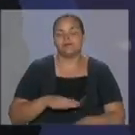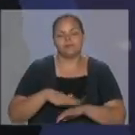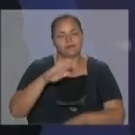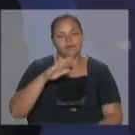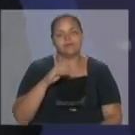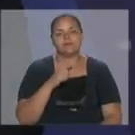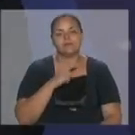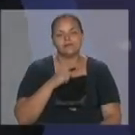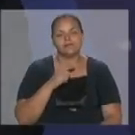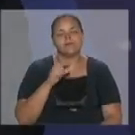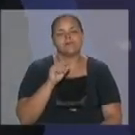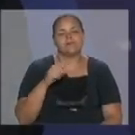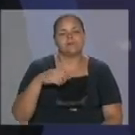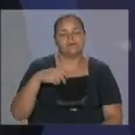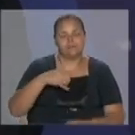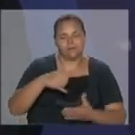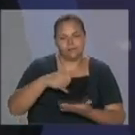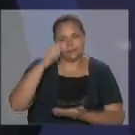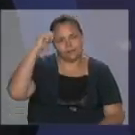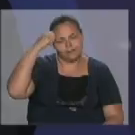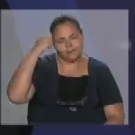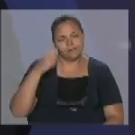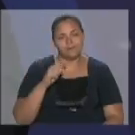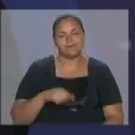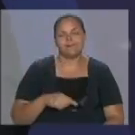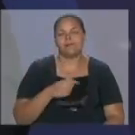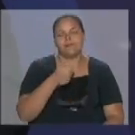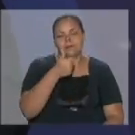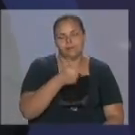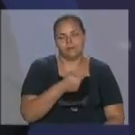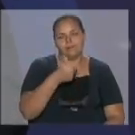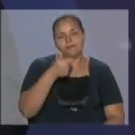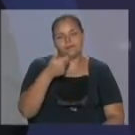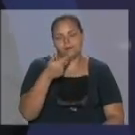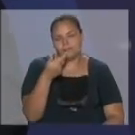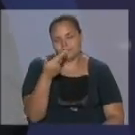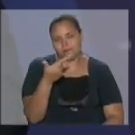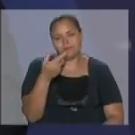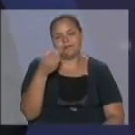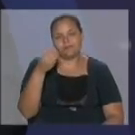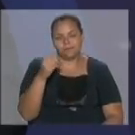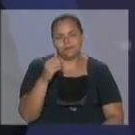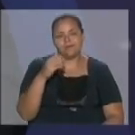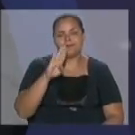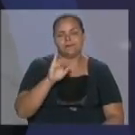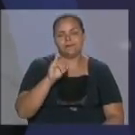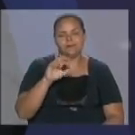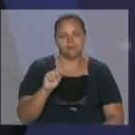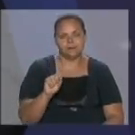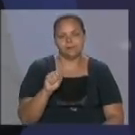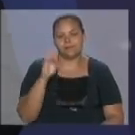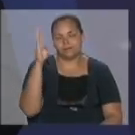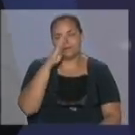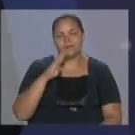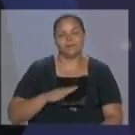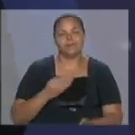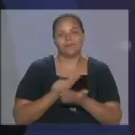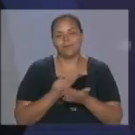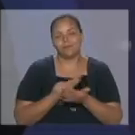reservas. Ela estima mais de 120 bilhões de barris hoje, o Brasil. E,